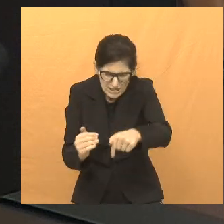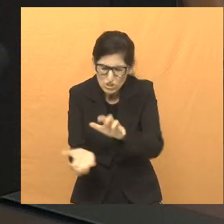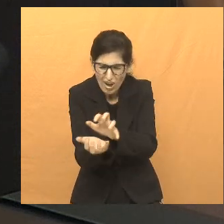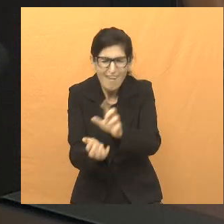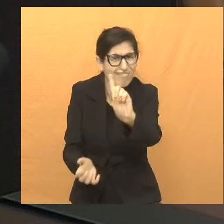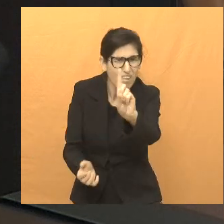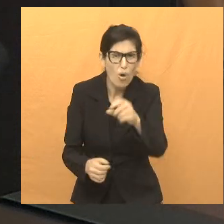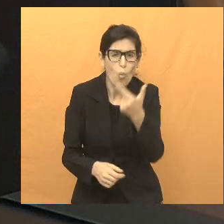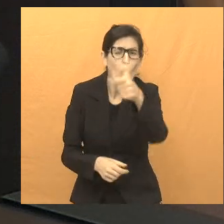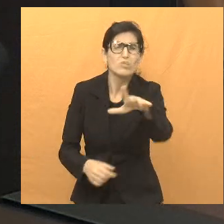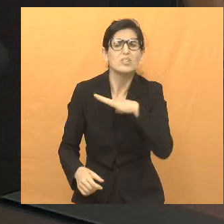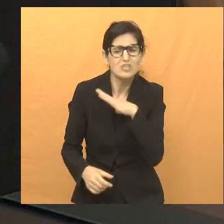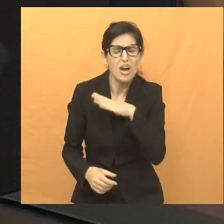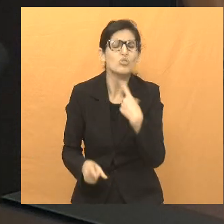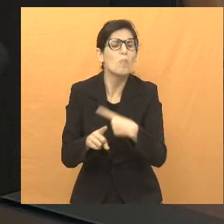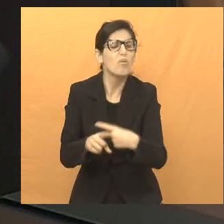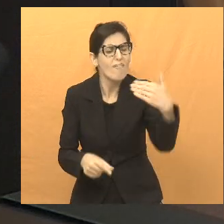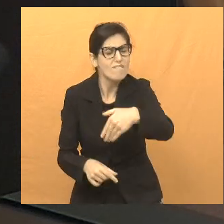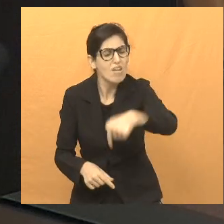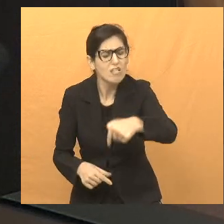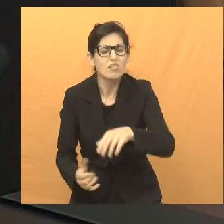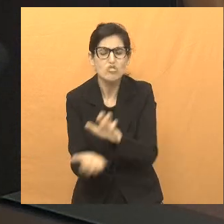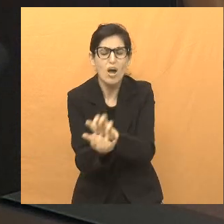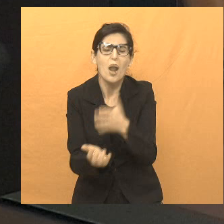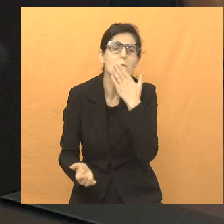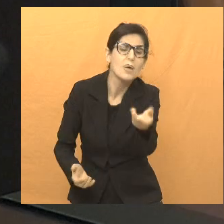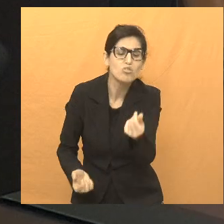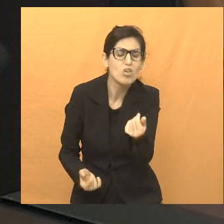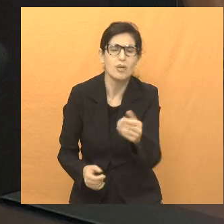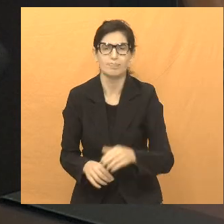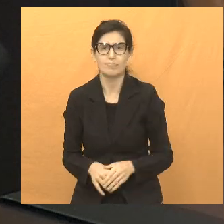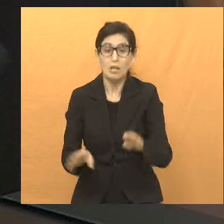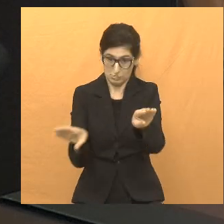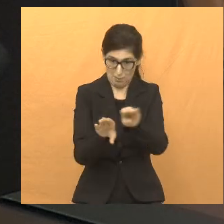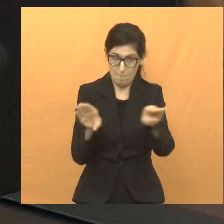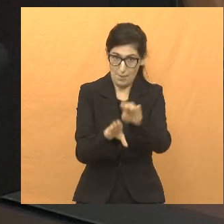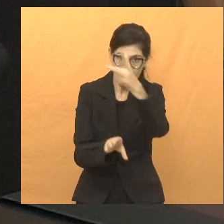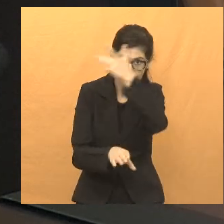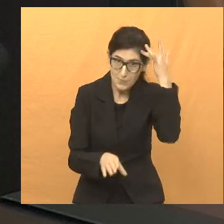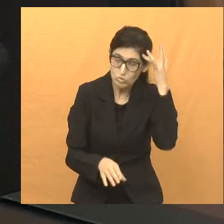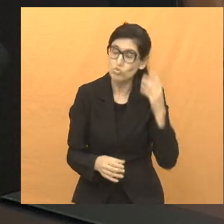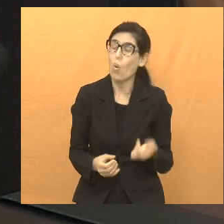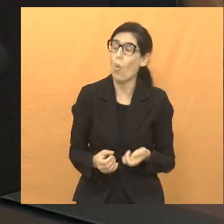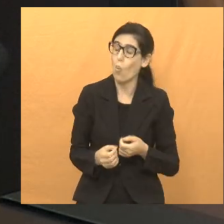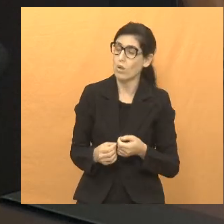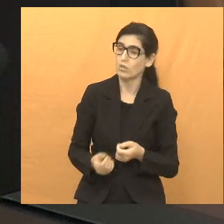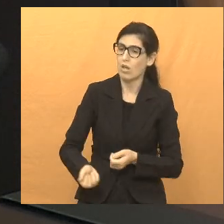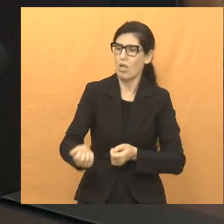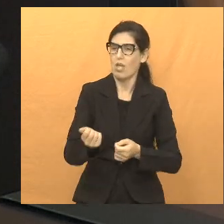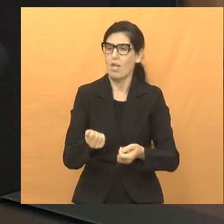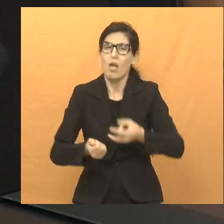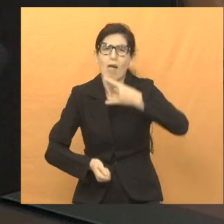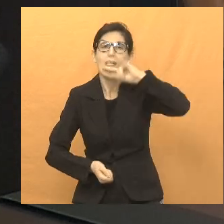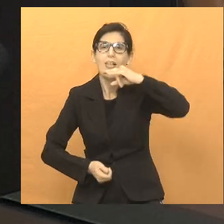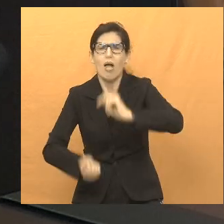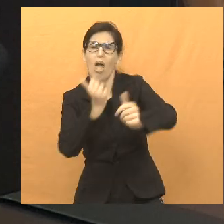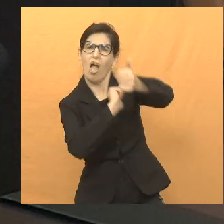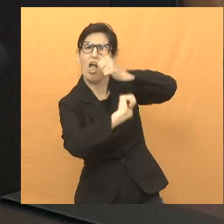ali tem aquele pessoal que fica no Mercadão ali, bebendo e tal. Beber, todo mundo